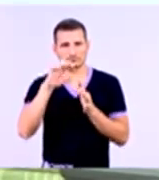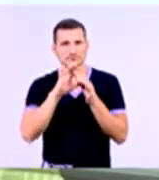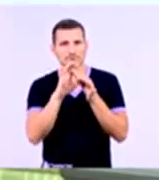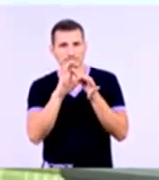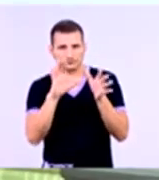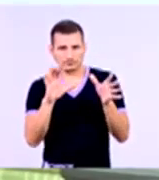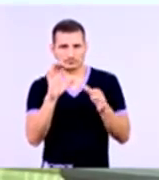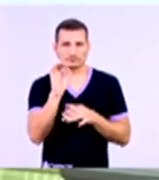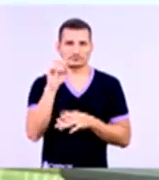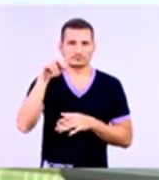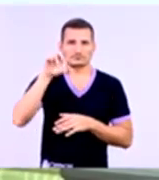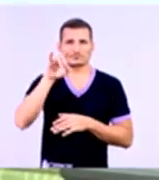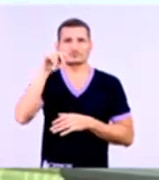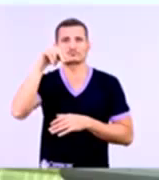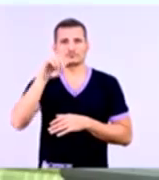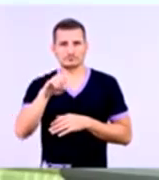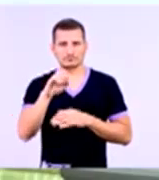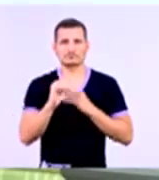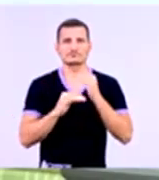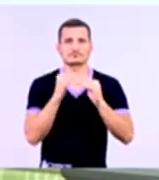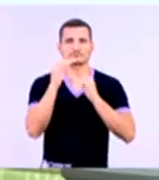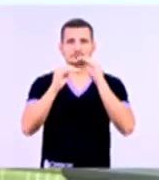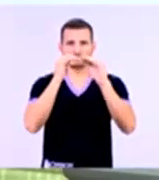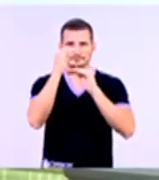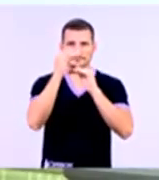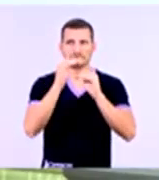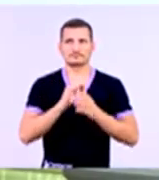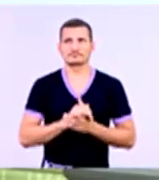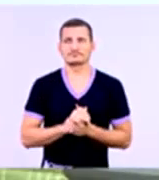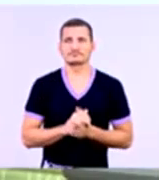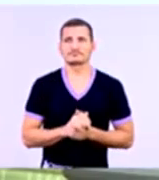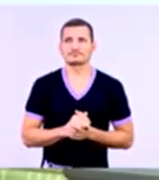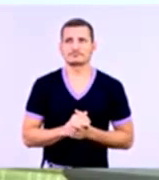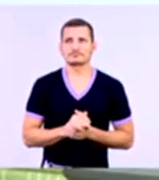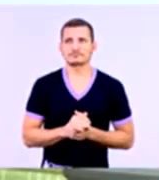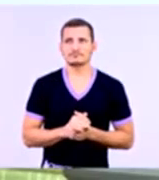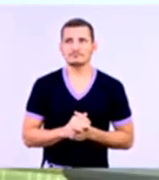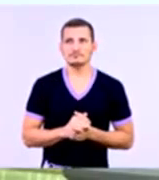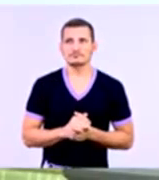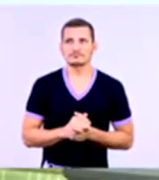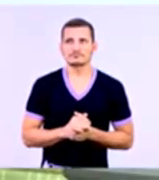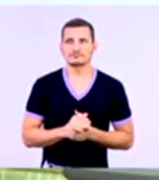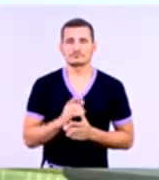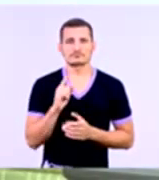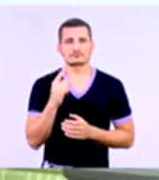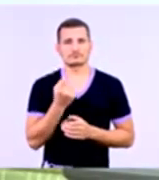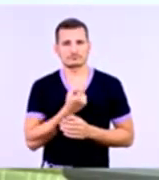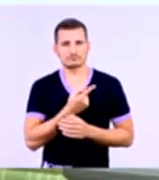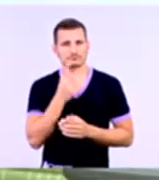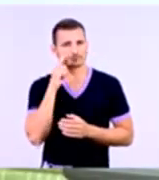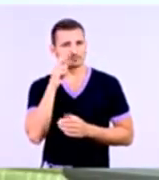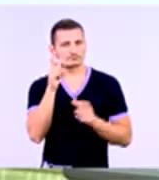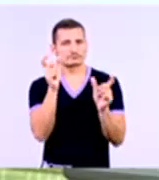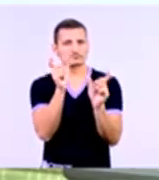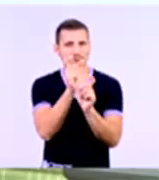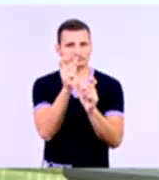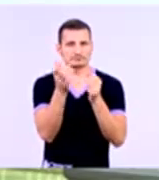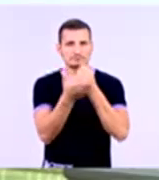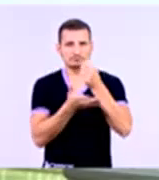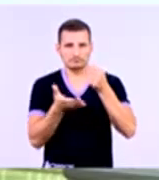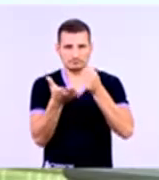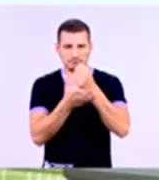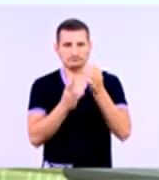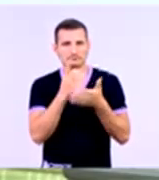online para desenvolvimento. Bom, nós veremos então a estrutura básica de declaração